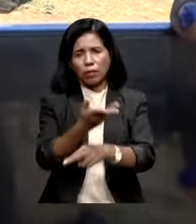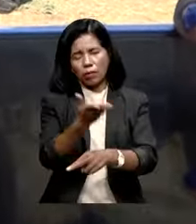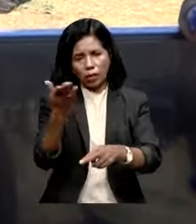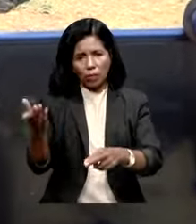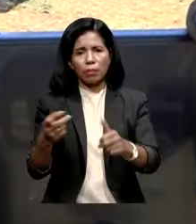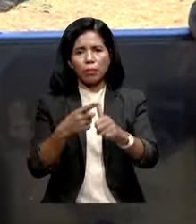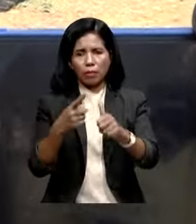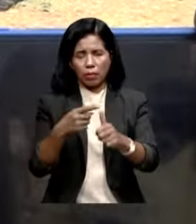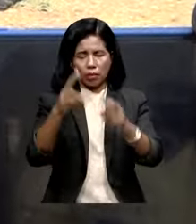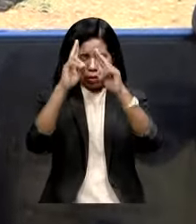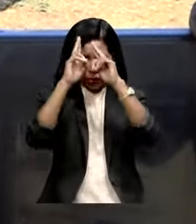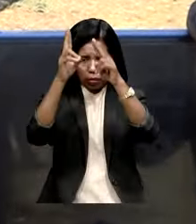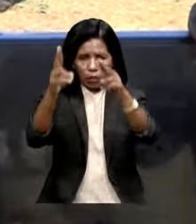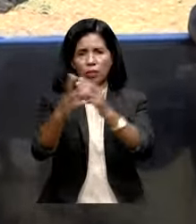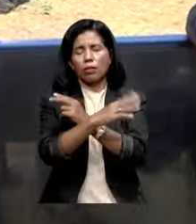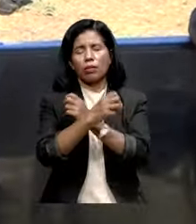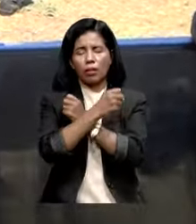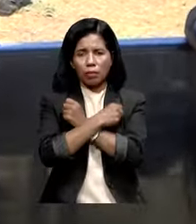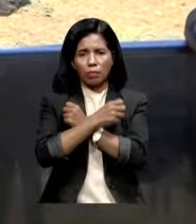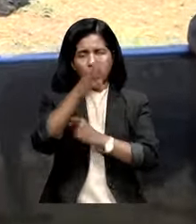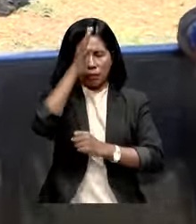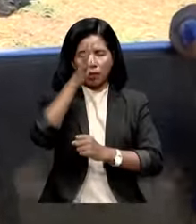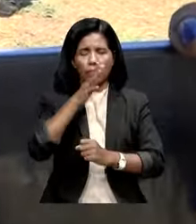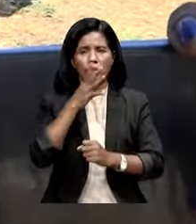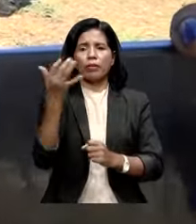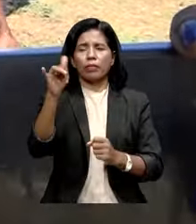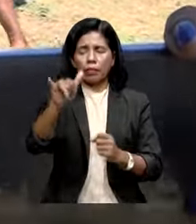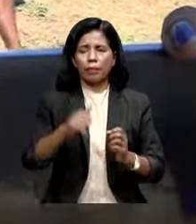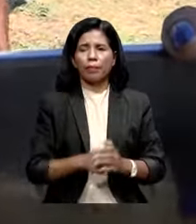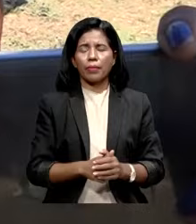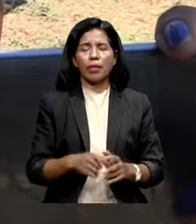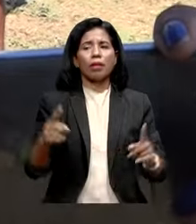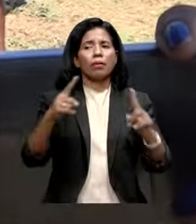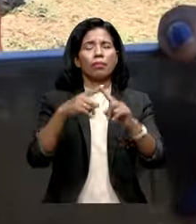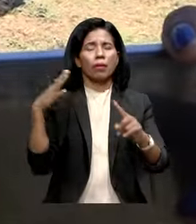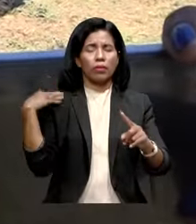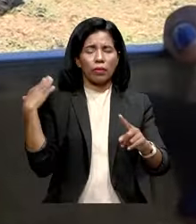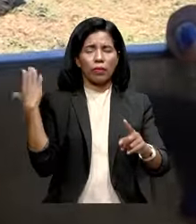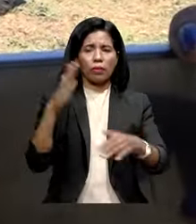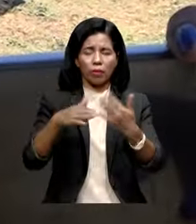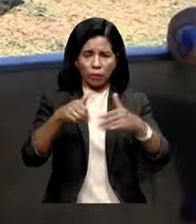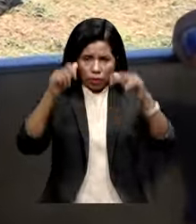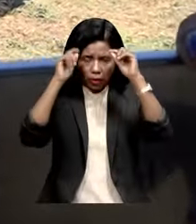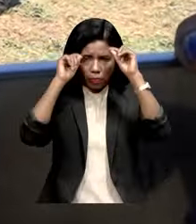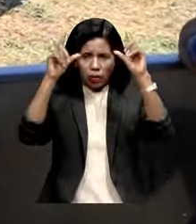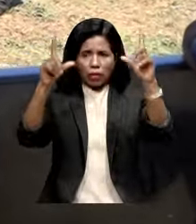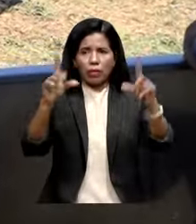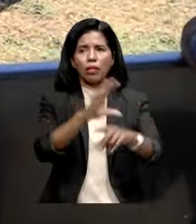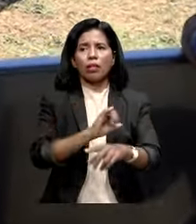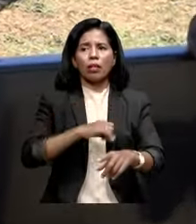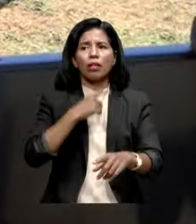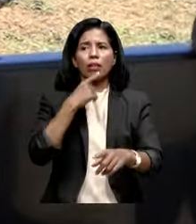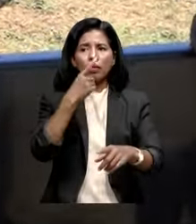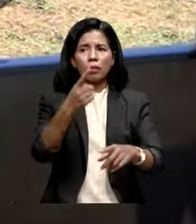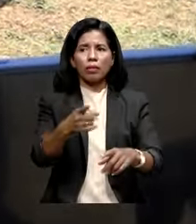ulo, respeita ulo que tenha ina amansira. E para jovens, sira em geral, em Timor-Leste, a gente hoje em dia,